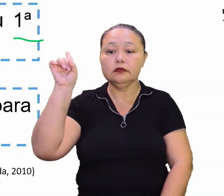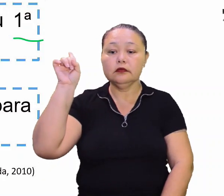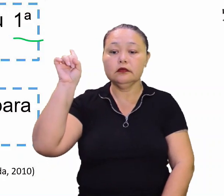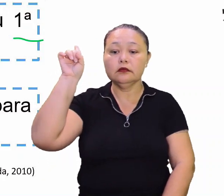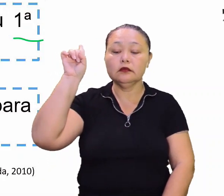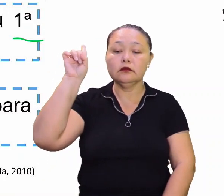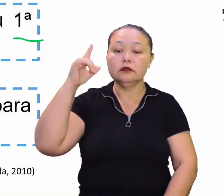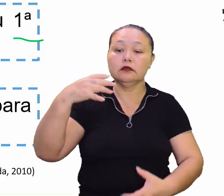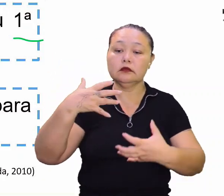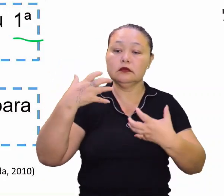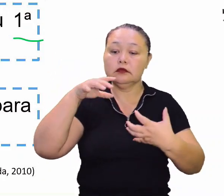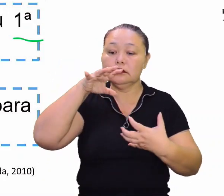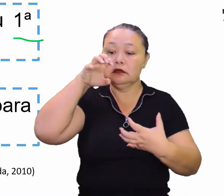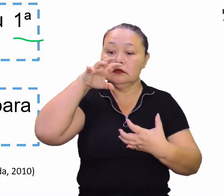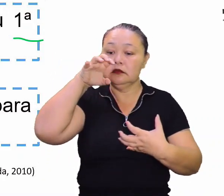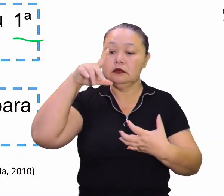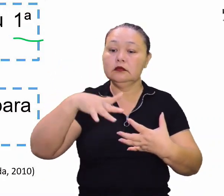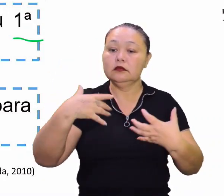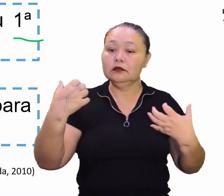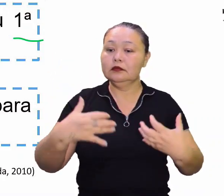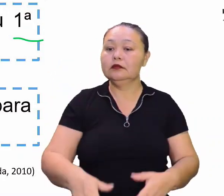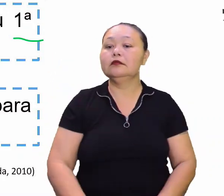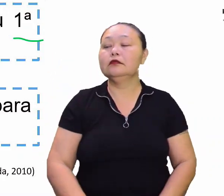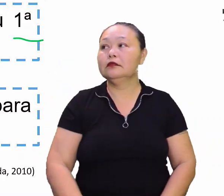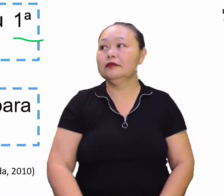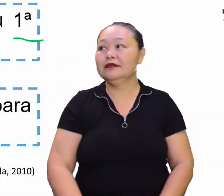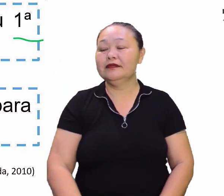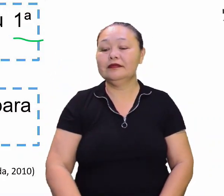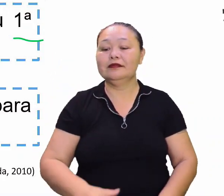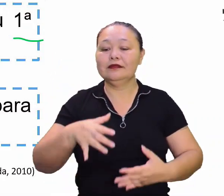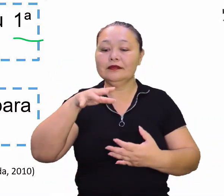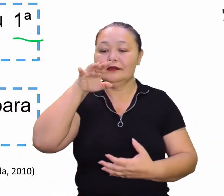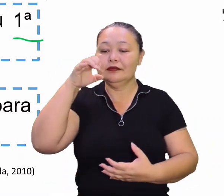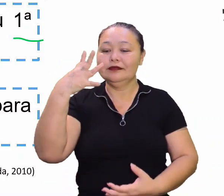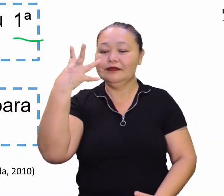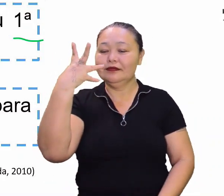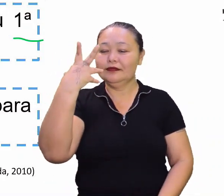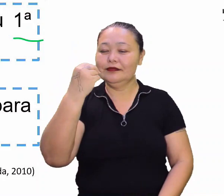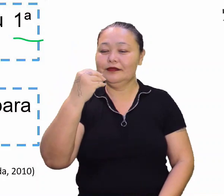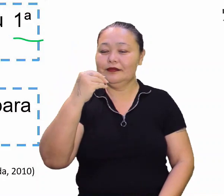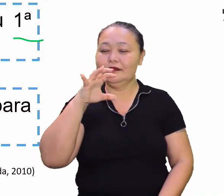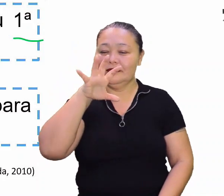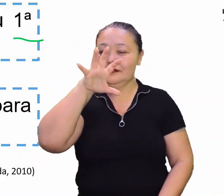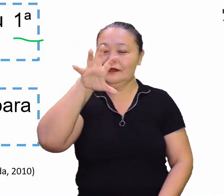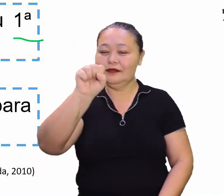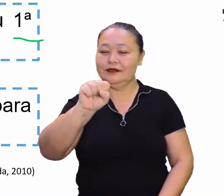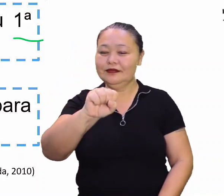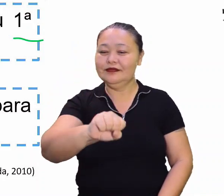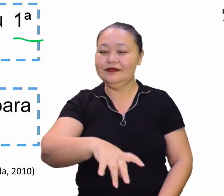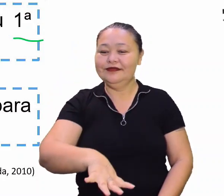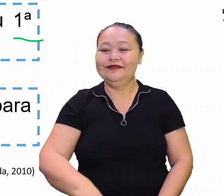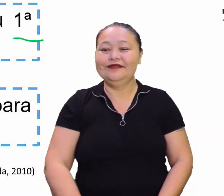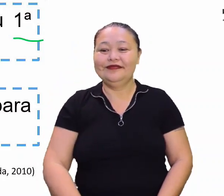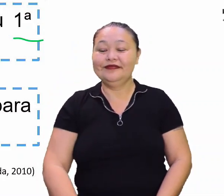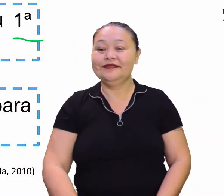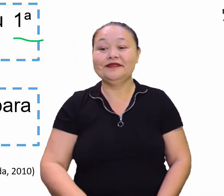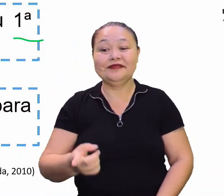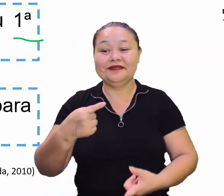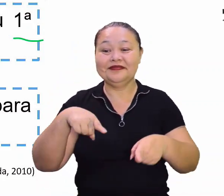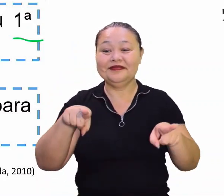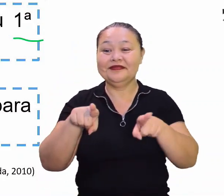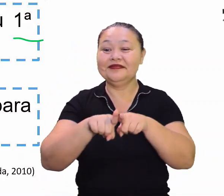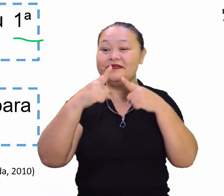aqui do tigre aí, Rogério, olha só. É isso mesmo. Ó. Bonito esse tigre Feroz, aí. Ah, o bravo agressividade. que só.